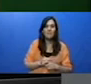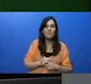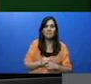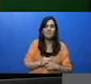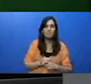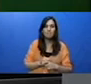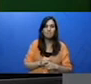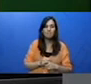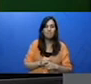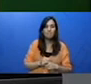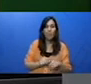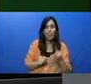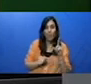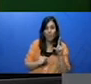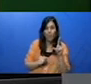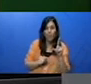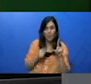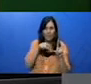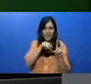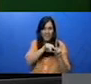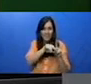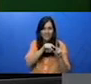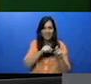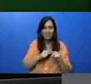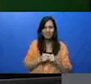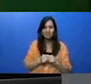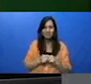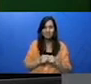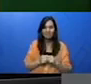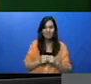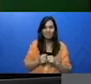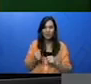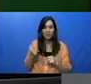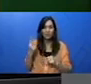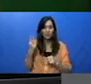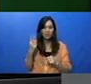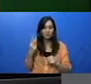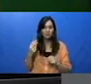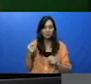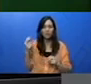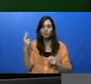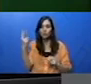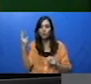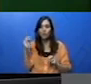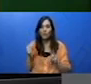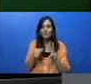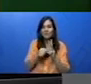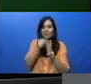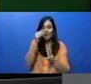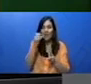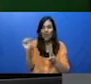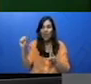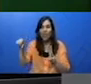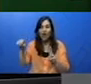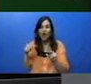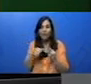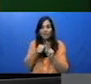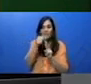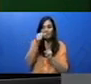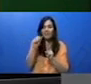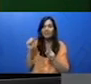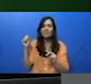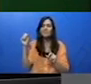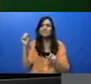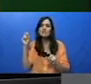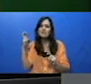1.295. Uma unidade de milhar, 2 centenas, 9 dezenas, 5 unidades.